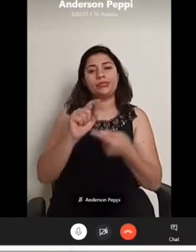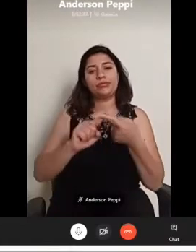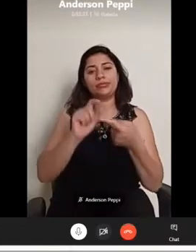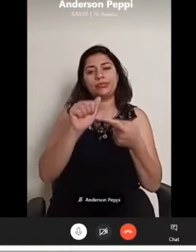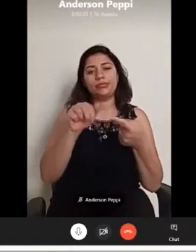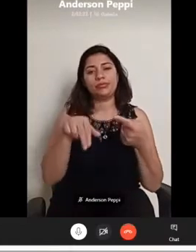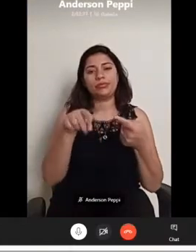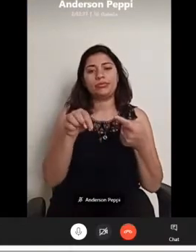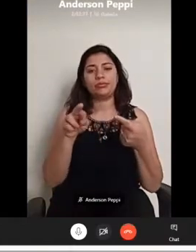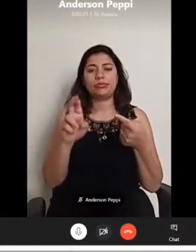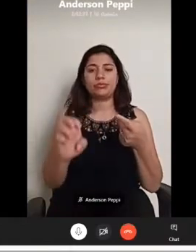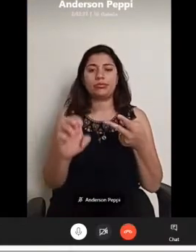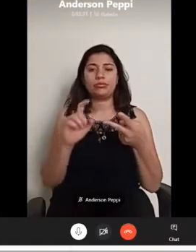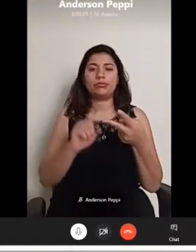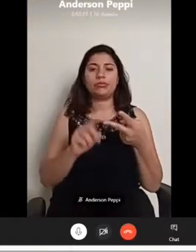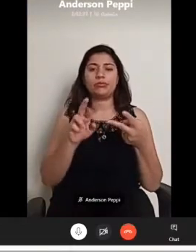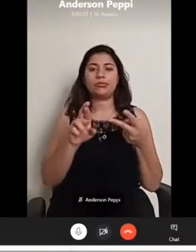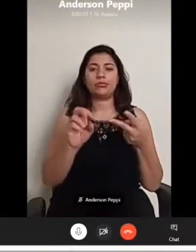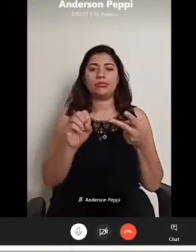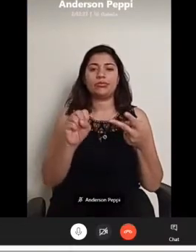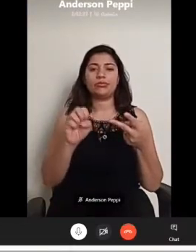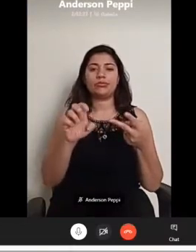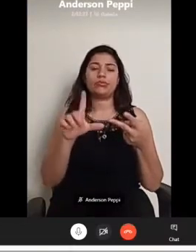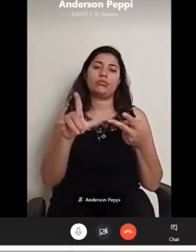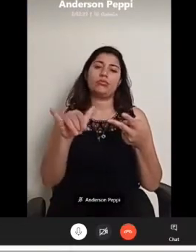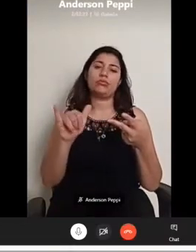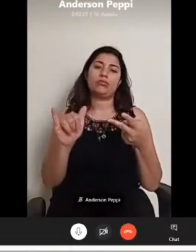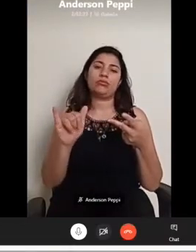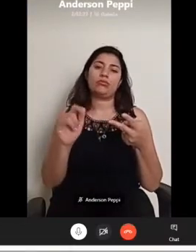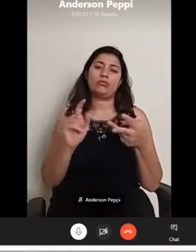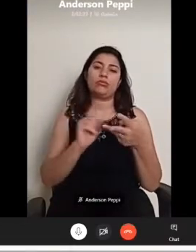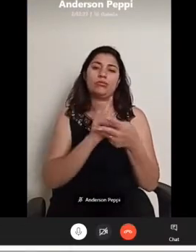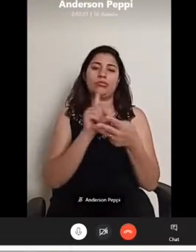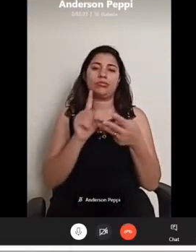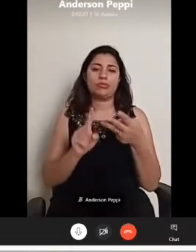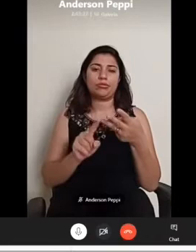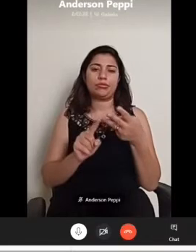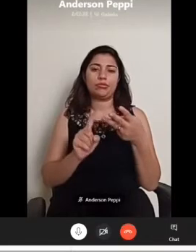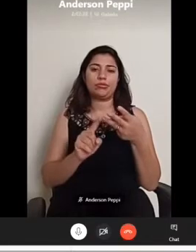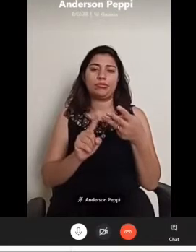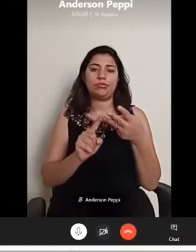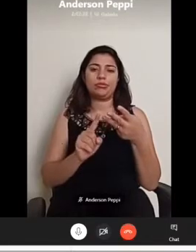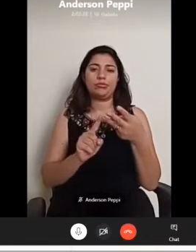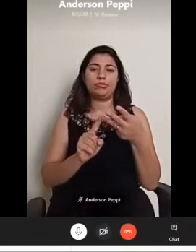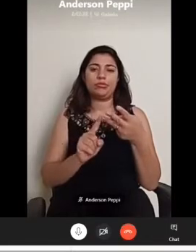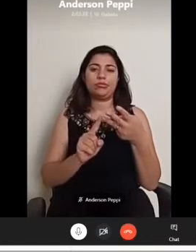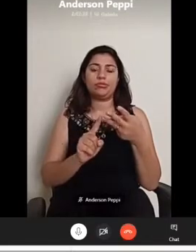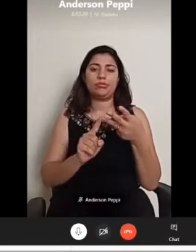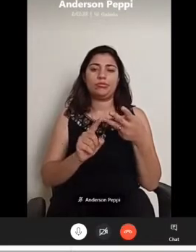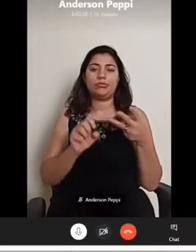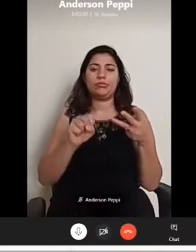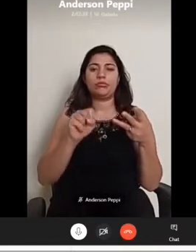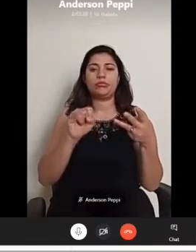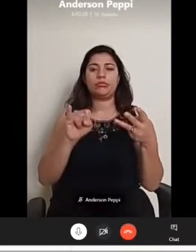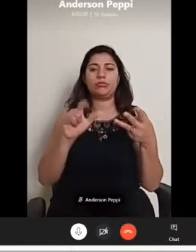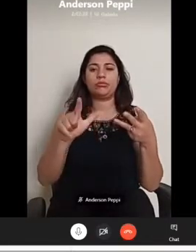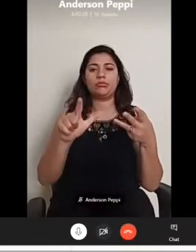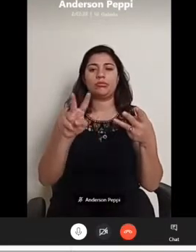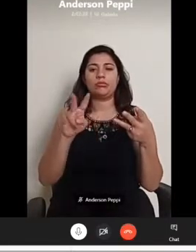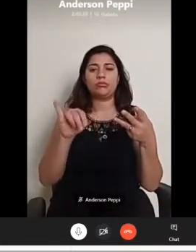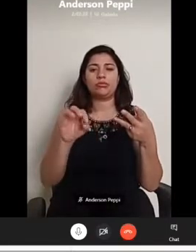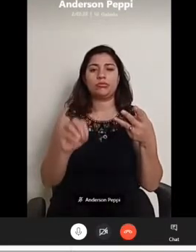Roseli Antunes da Silva Iello, Silvio dos Santos.